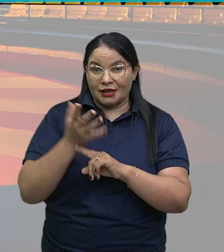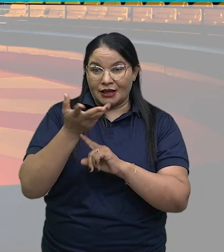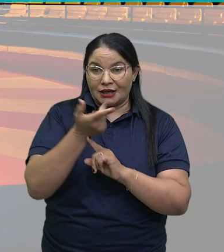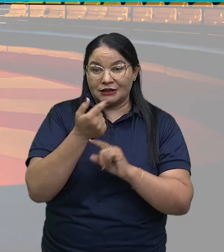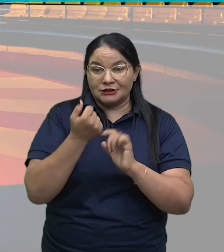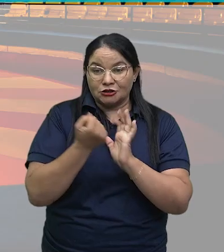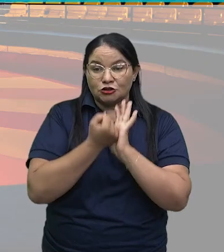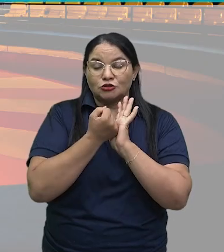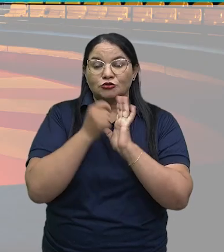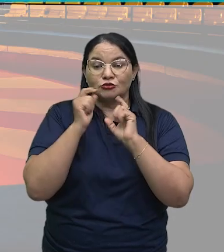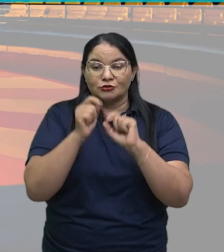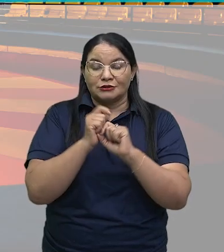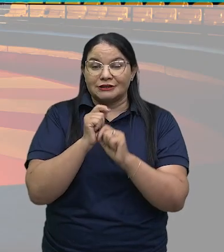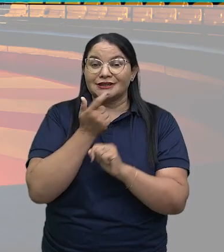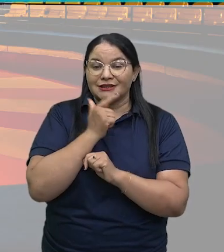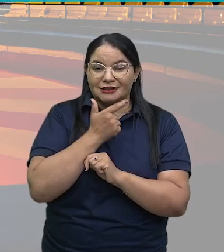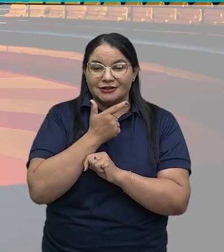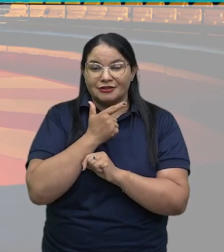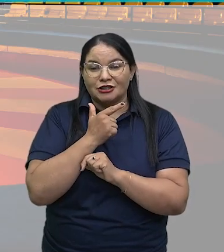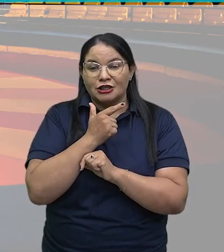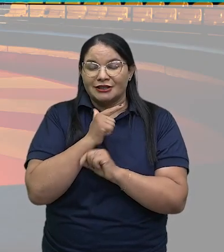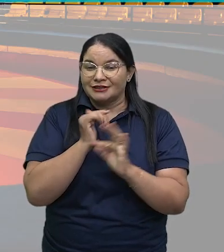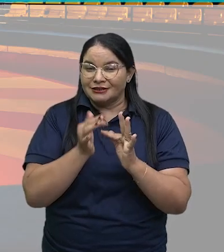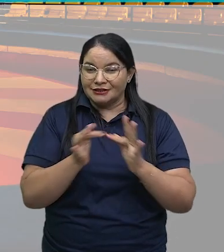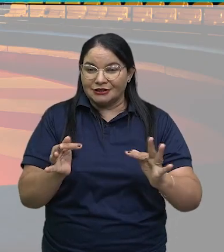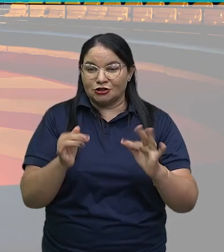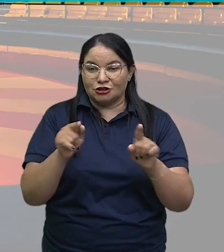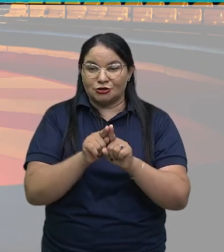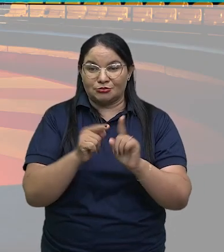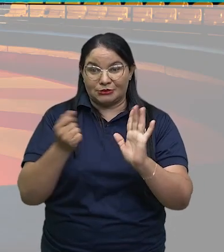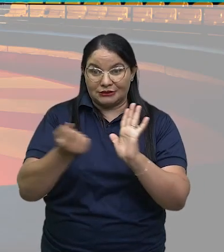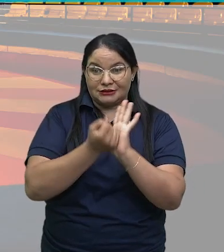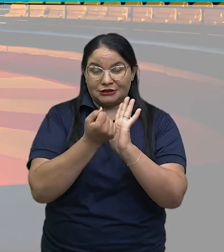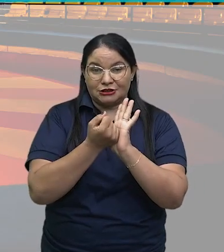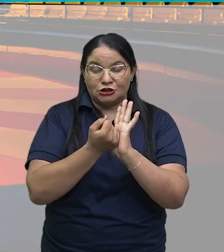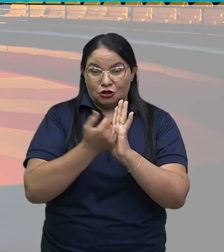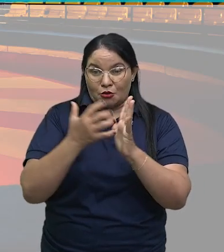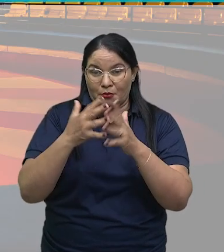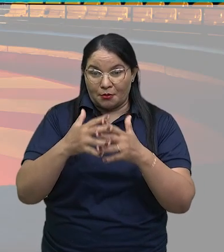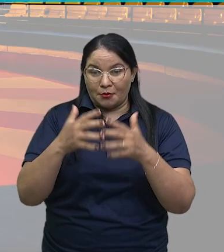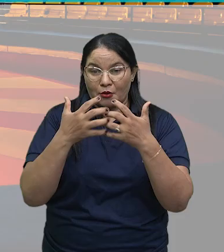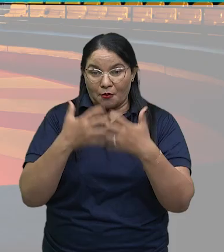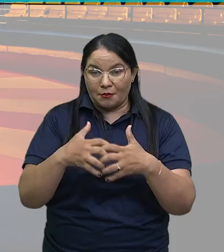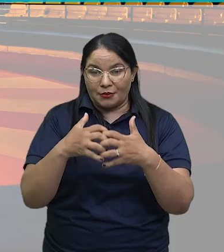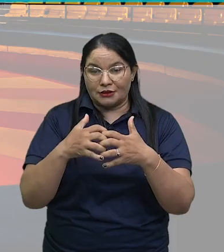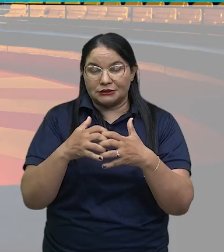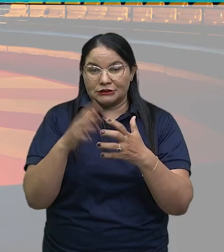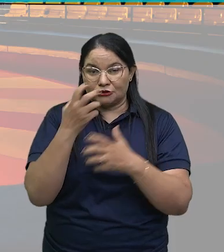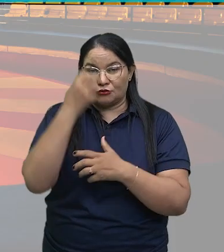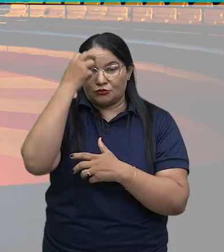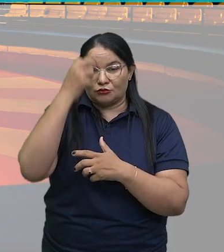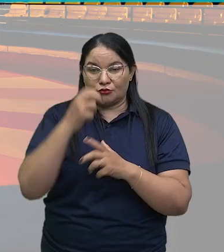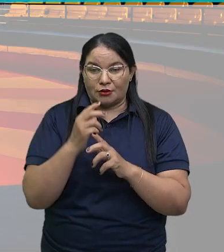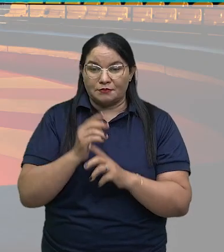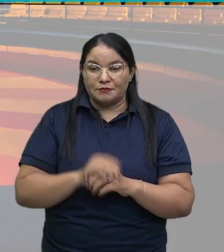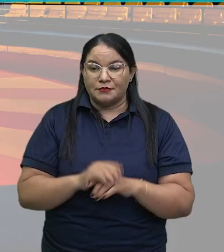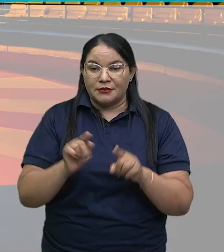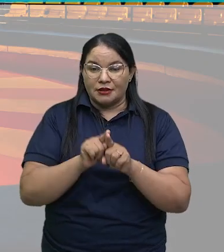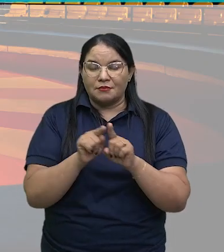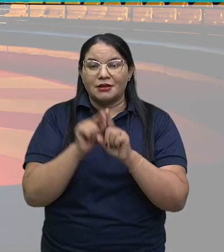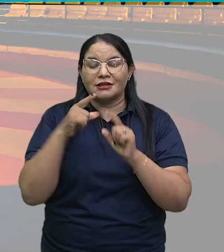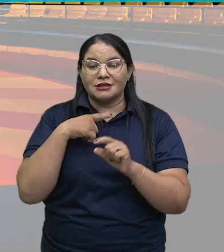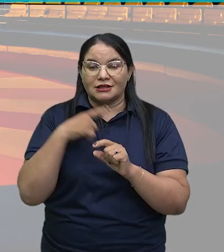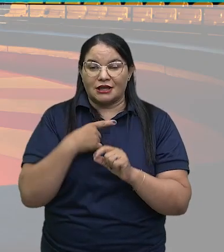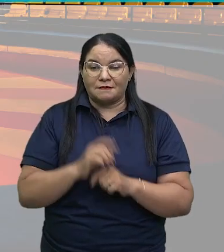que faz rir é um dos símbolos mais ricos e complexos da cultura humana. Ela encapsula